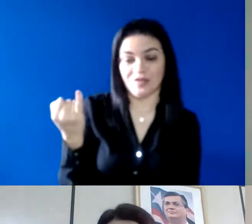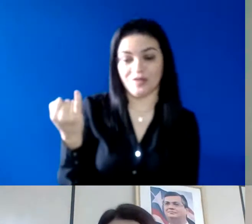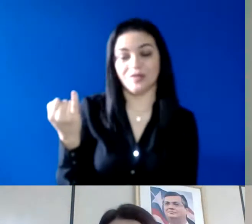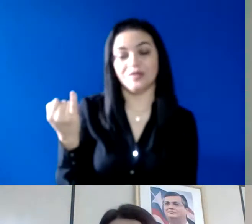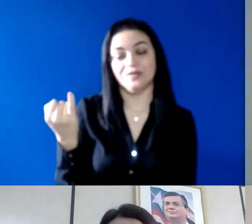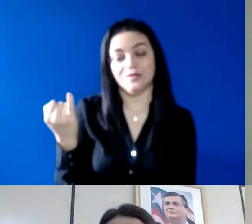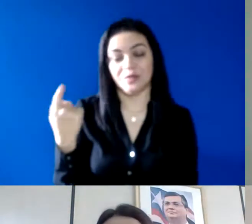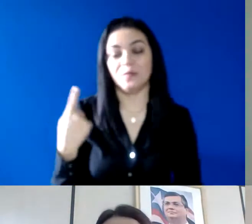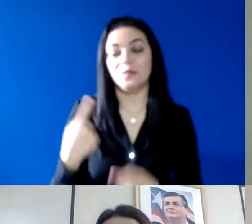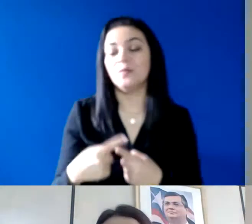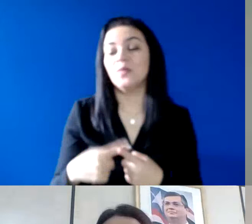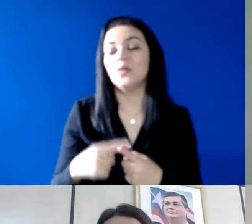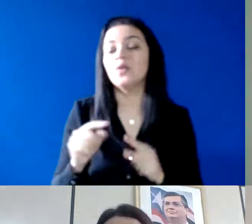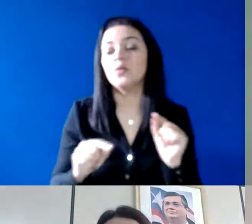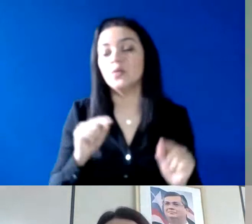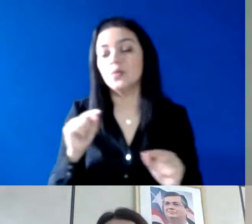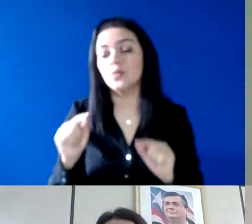os